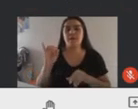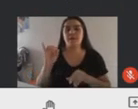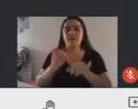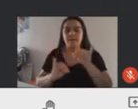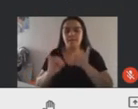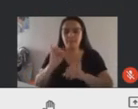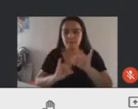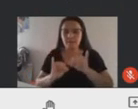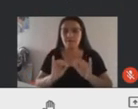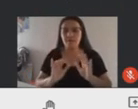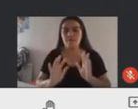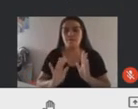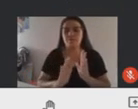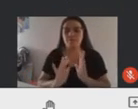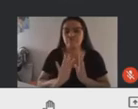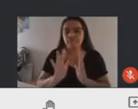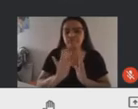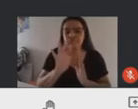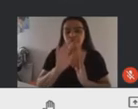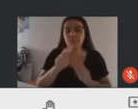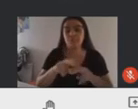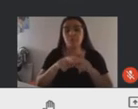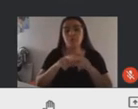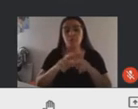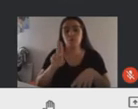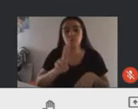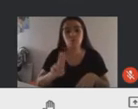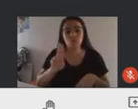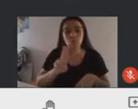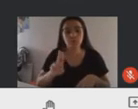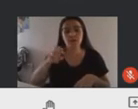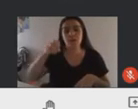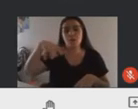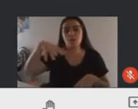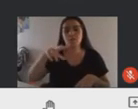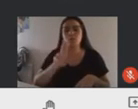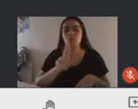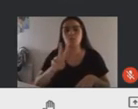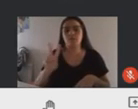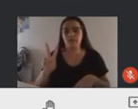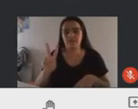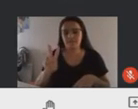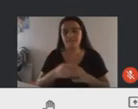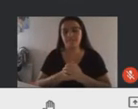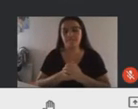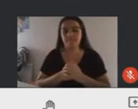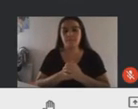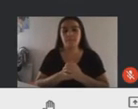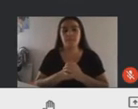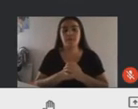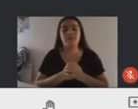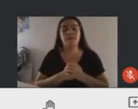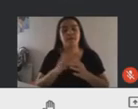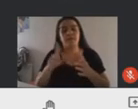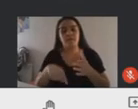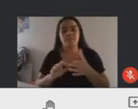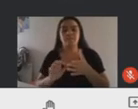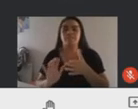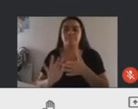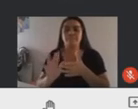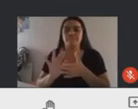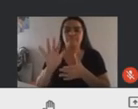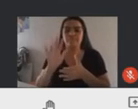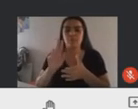e fazemos a transformação da espécie de vapor fotoquimicamente, tá? Então, aqui nós